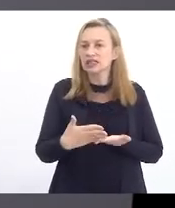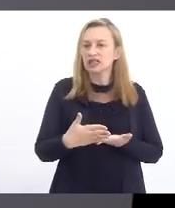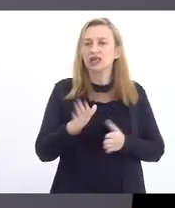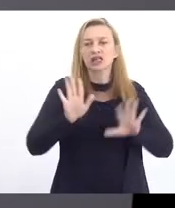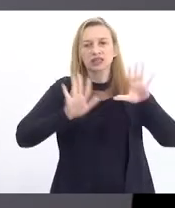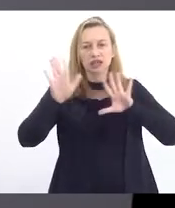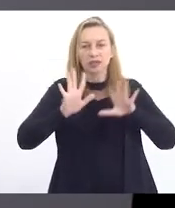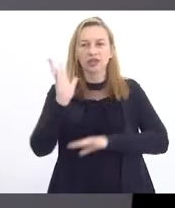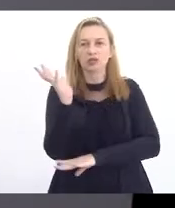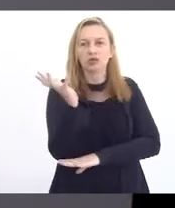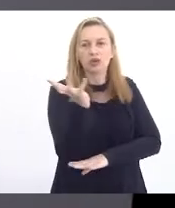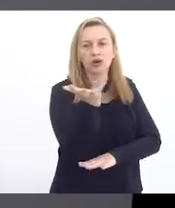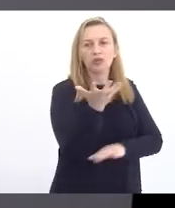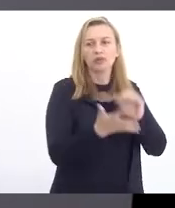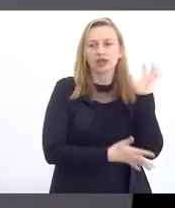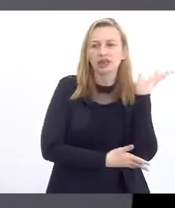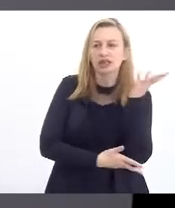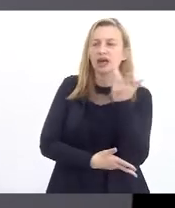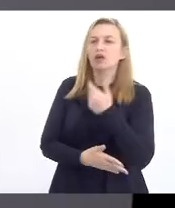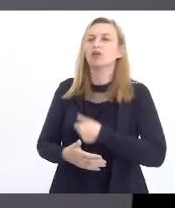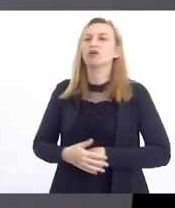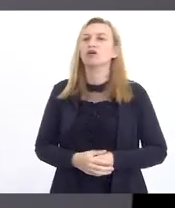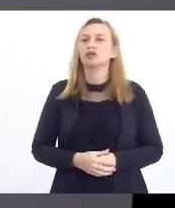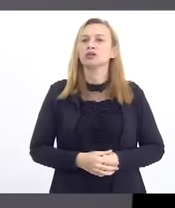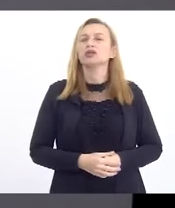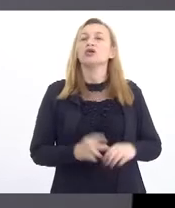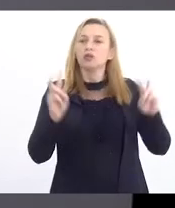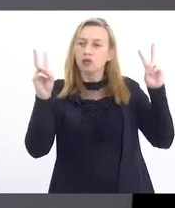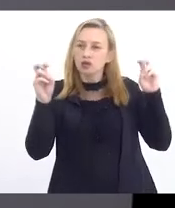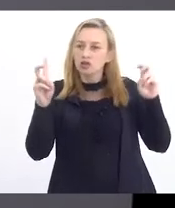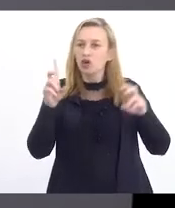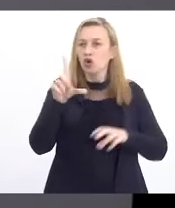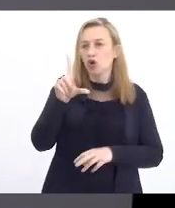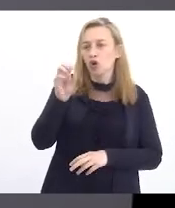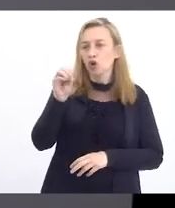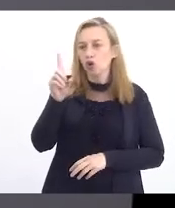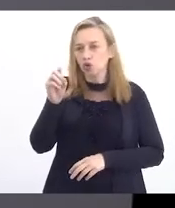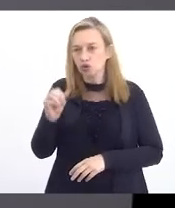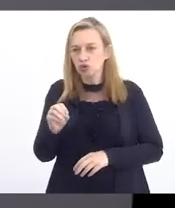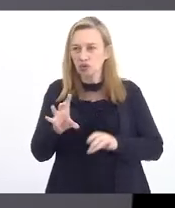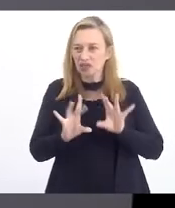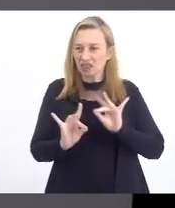licenciamento ambiental. Com exceção da questão do lodo, que a gente ainda vai tratar,